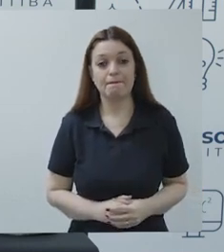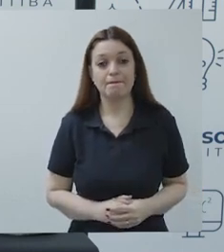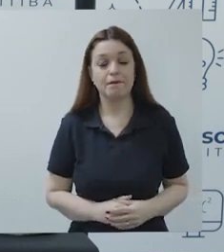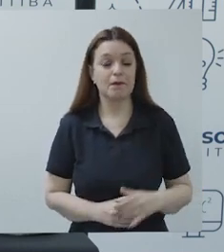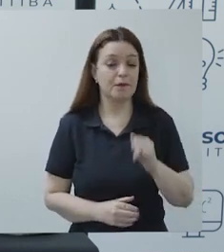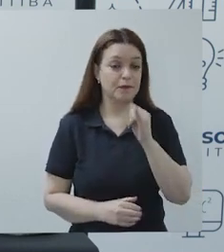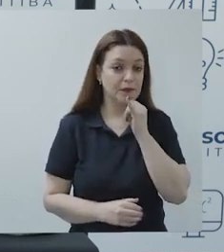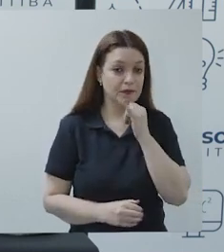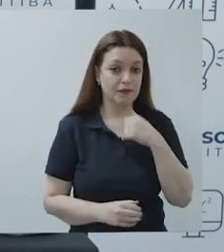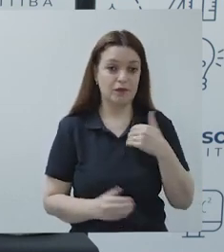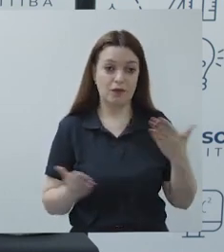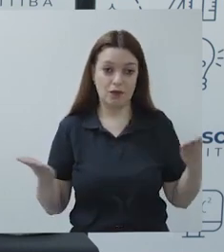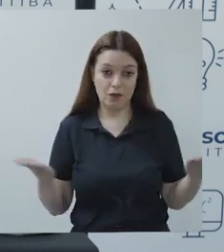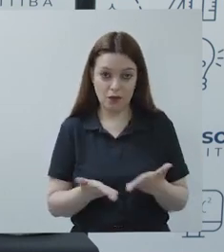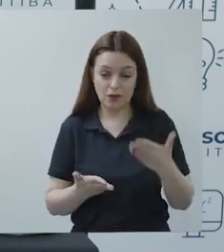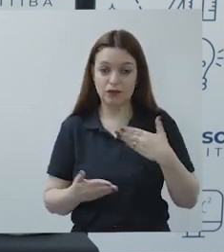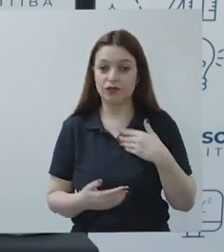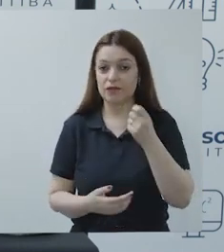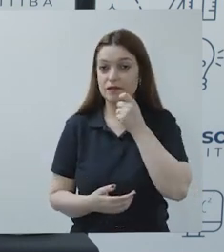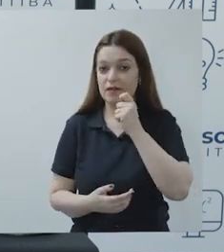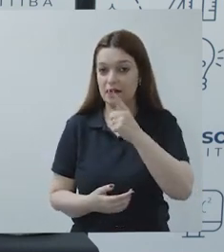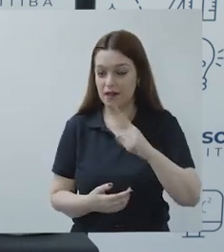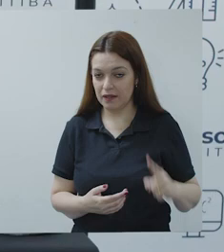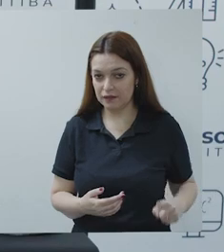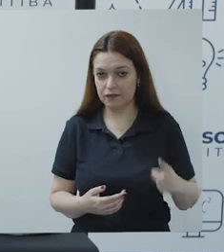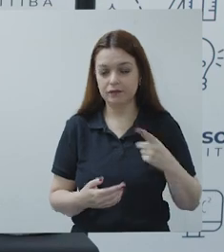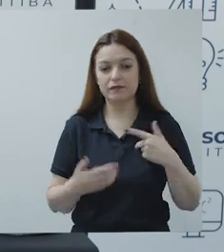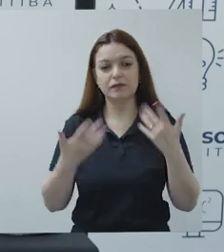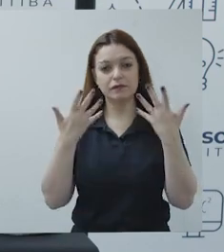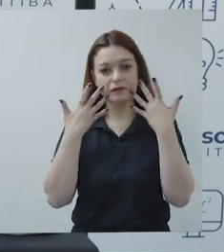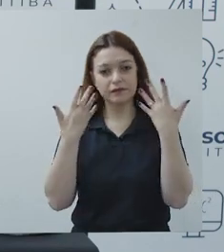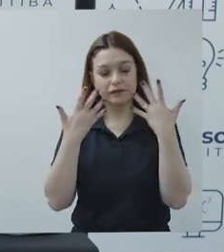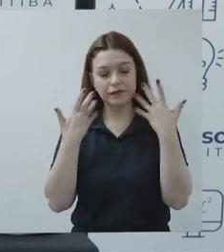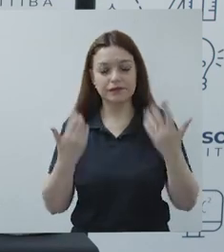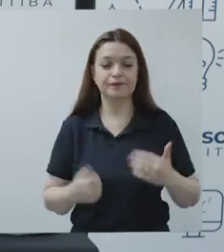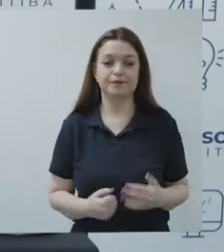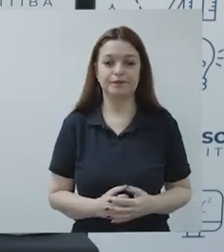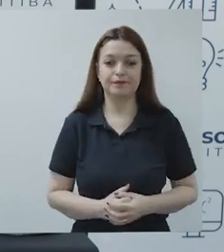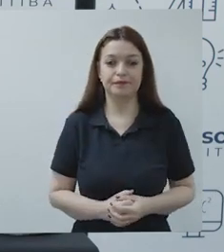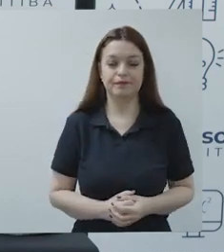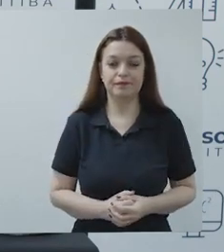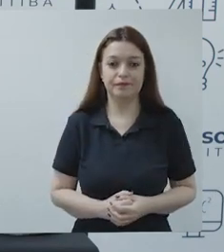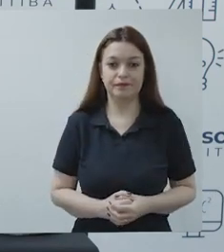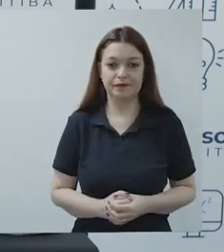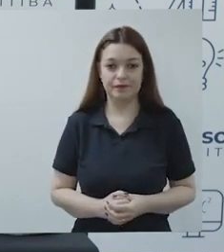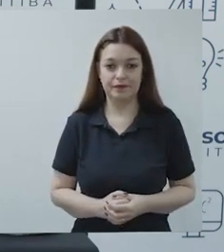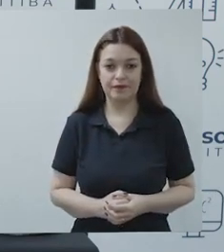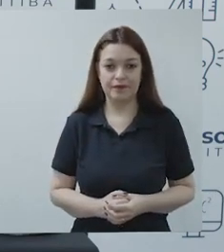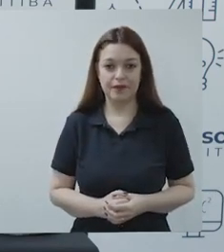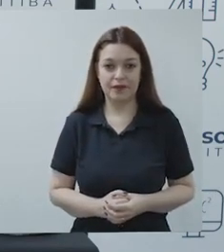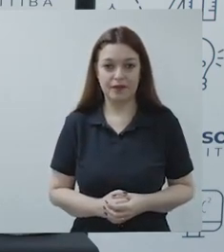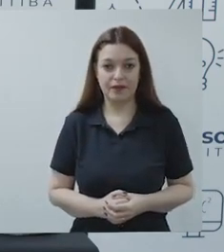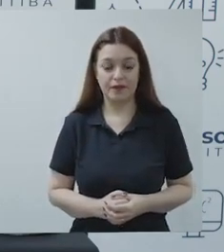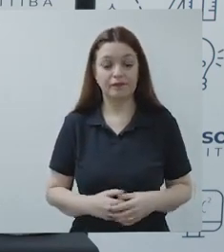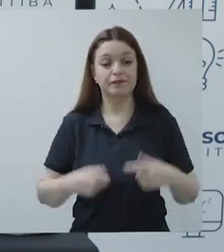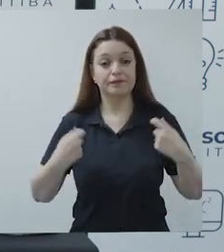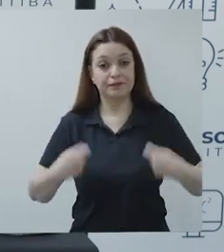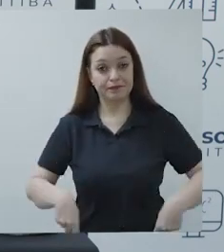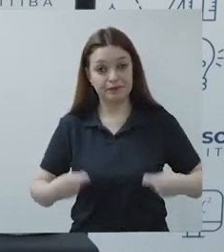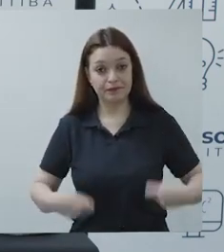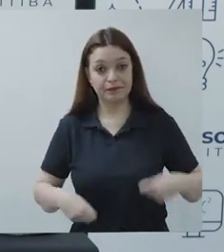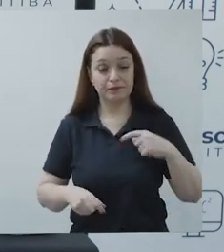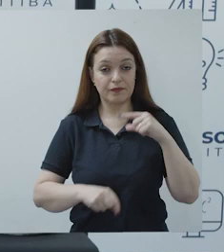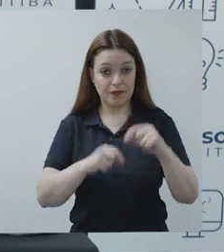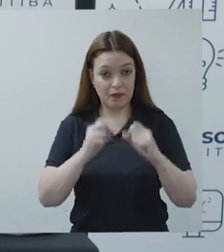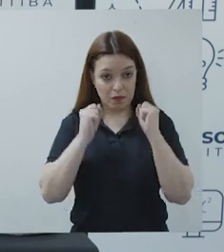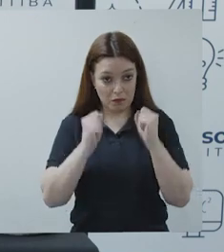aqui hoje. O rato. Aí eu vou ser o gato. Isso. Deixa eu pegar aqui pra mostrar. Então, assim, são as três linhas que a